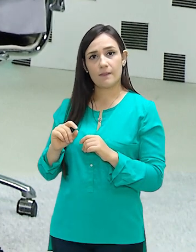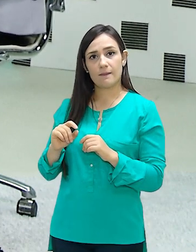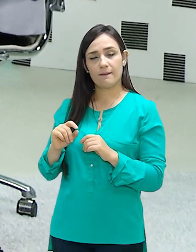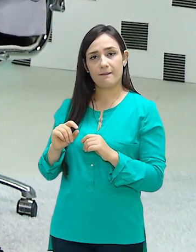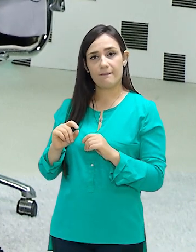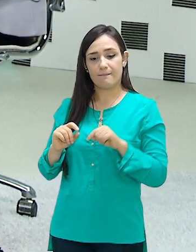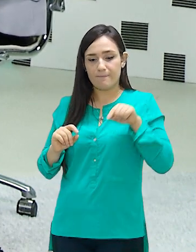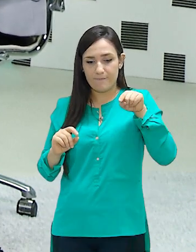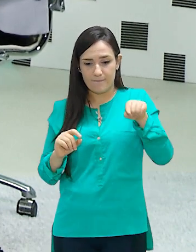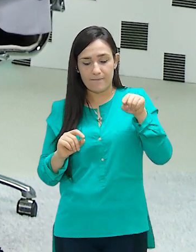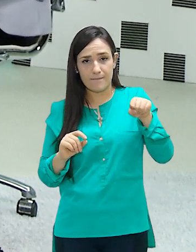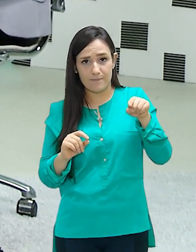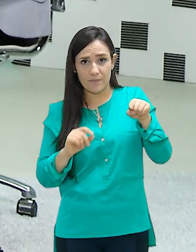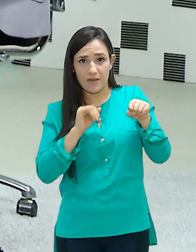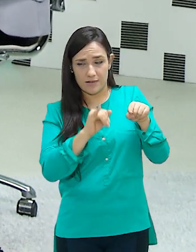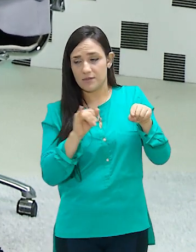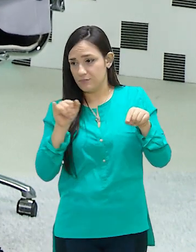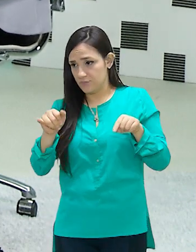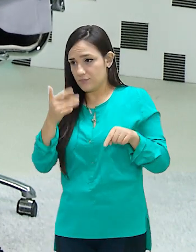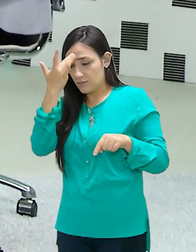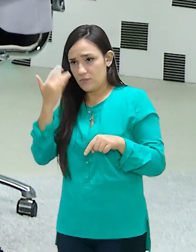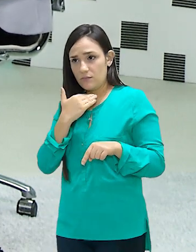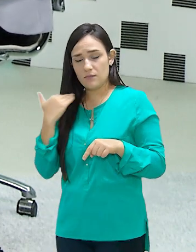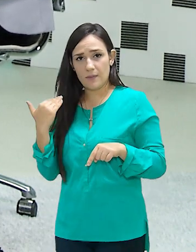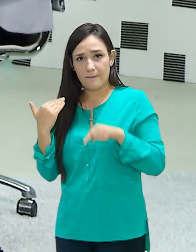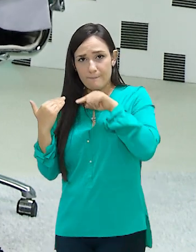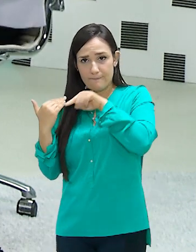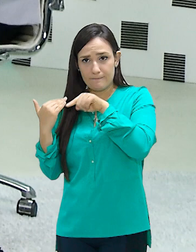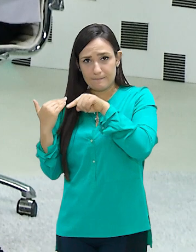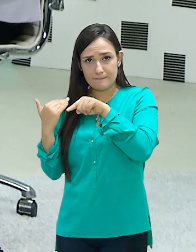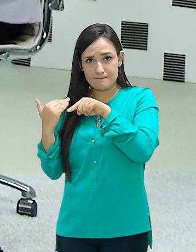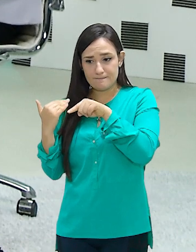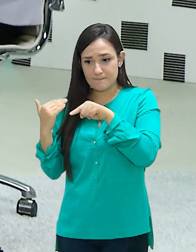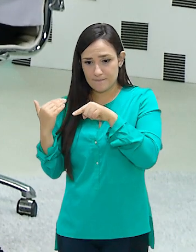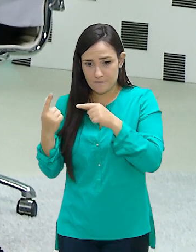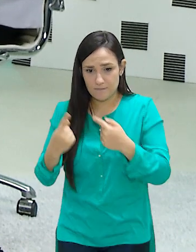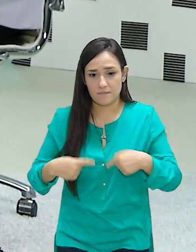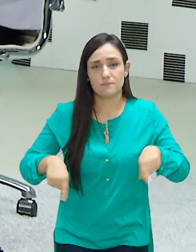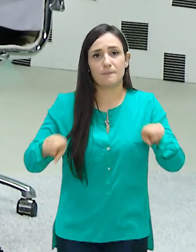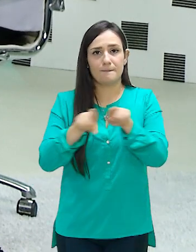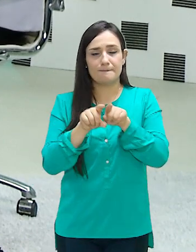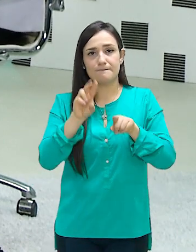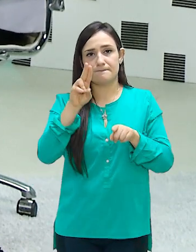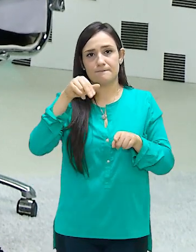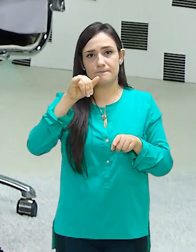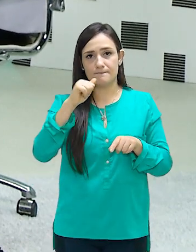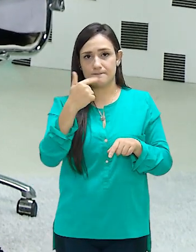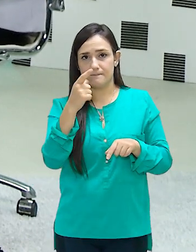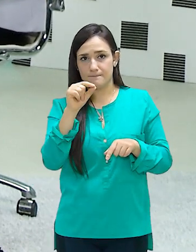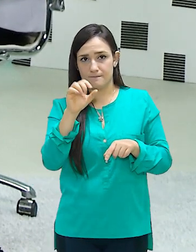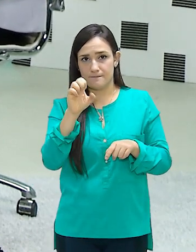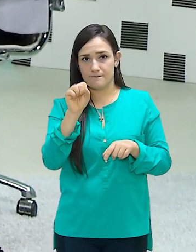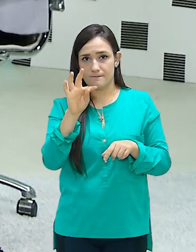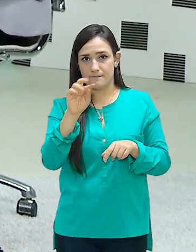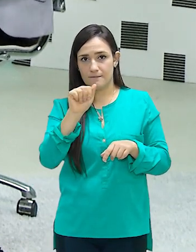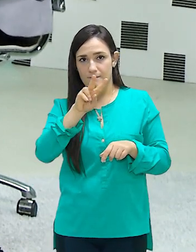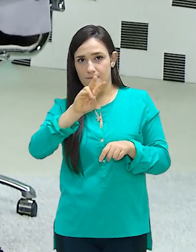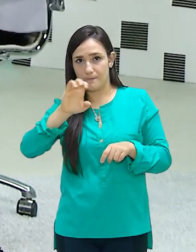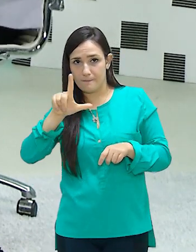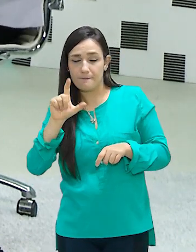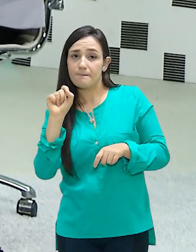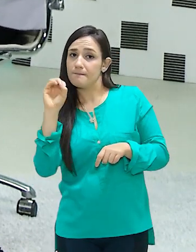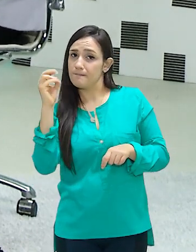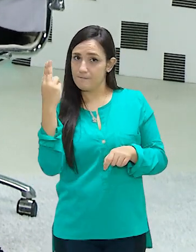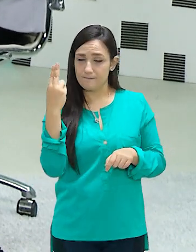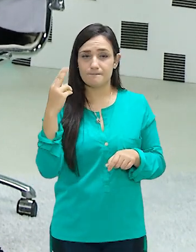ele se o falecido, ele veio para essa união, ou união estável, ou um casamento, e trouxe